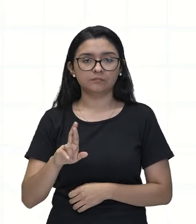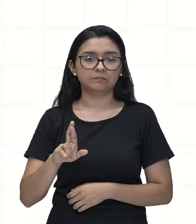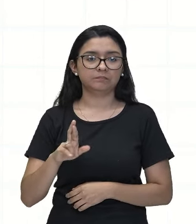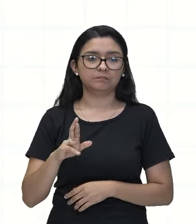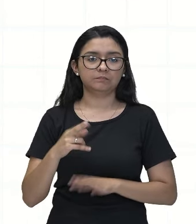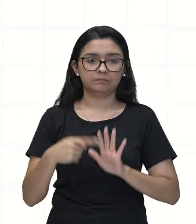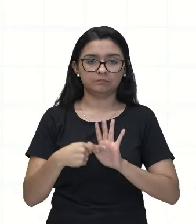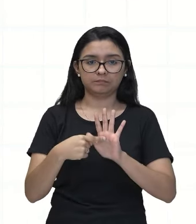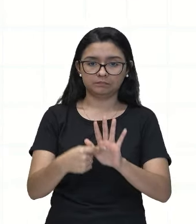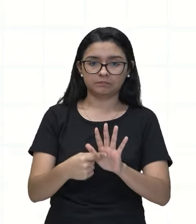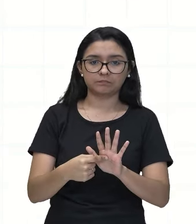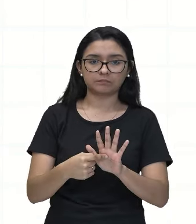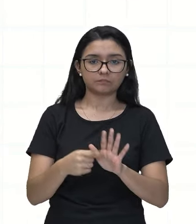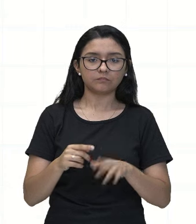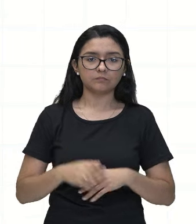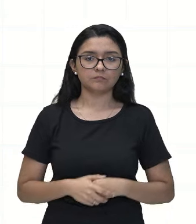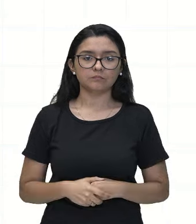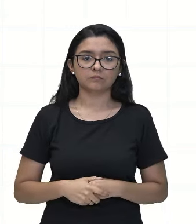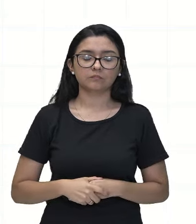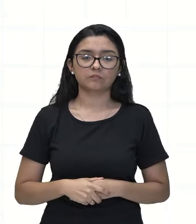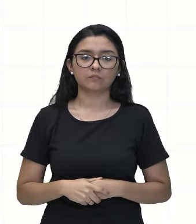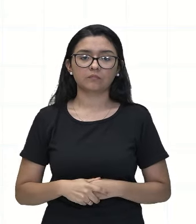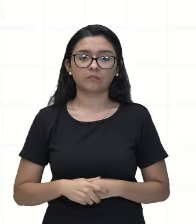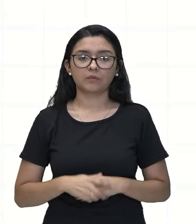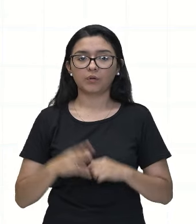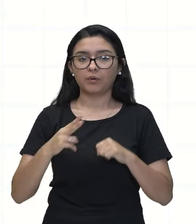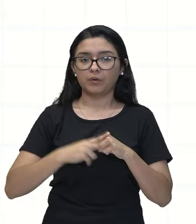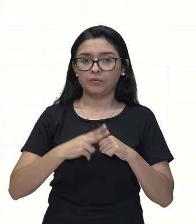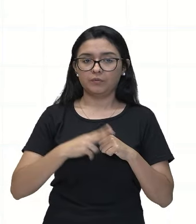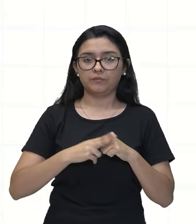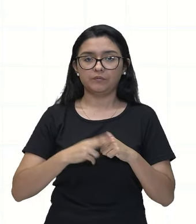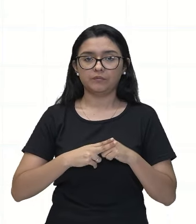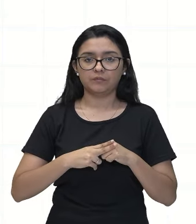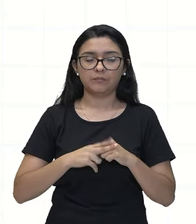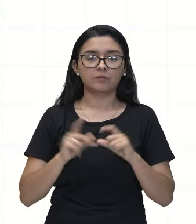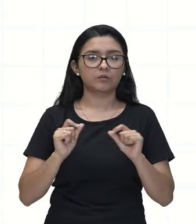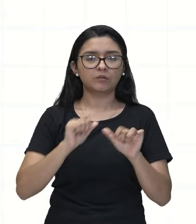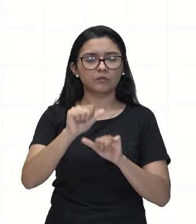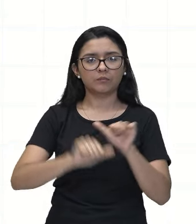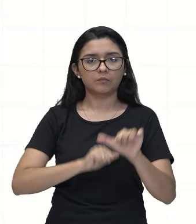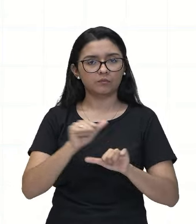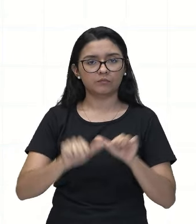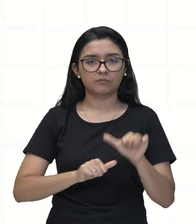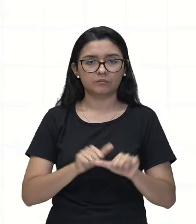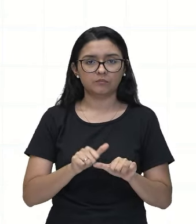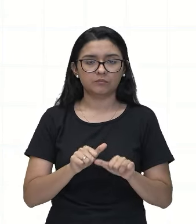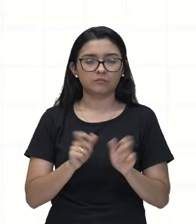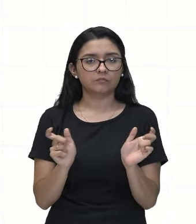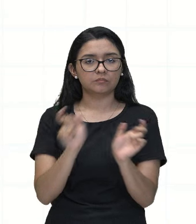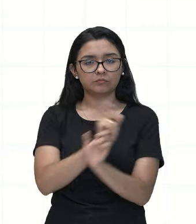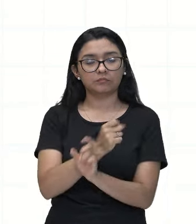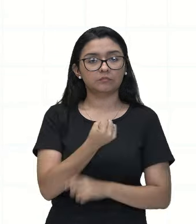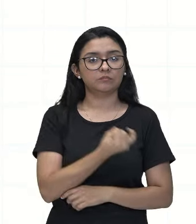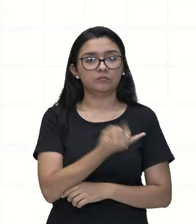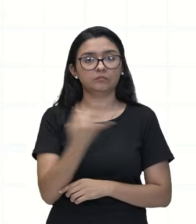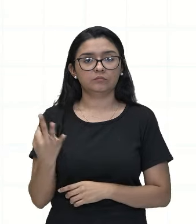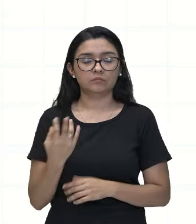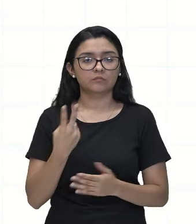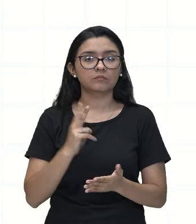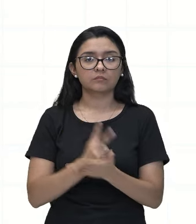aqui geralmente ele é um verbo que não vai flexionar né ele não vai para o plural ele fica no